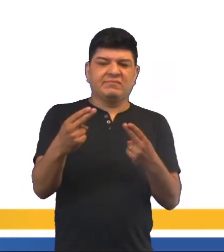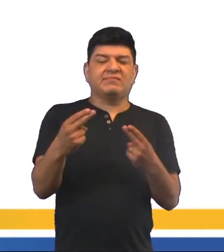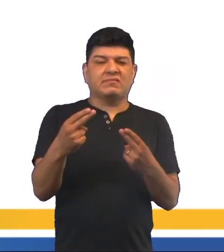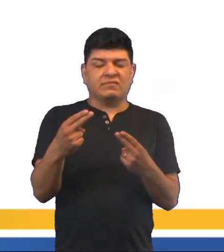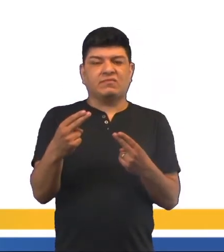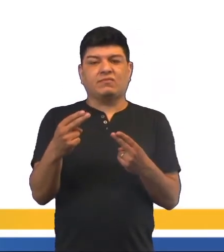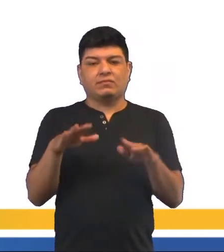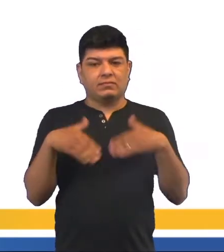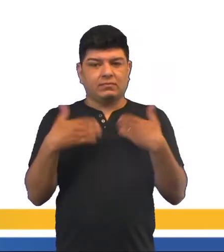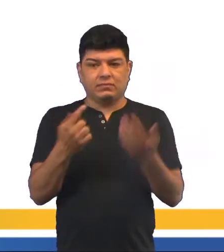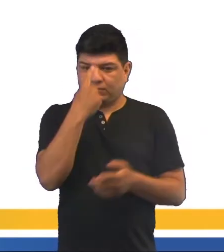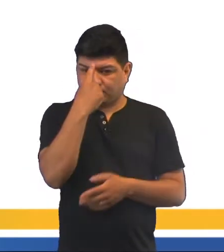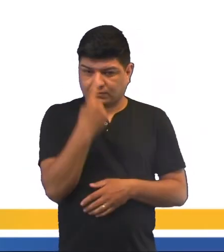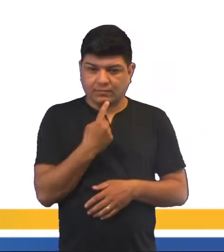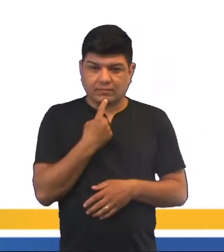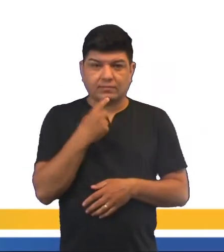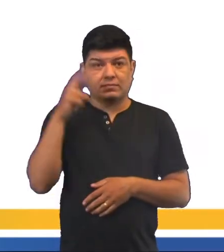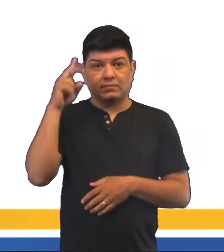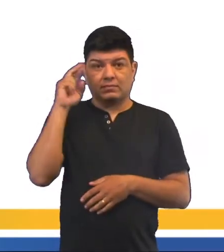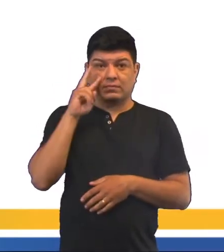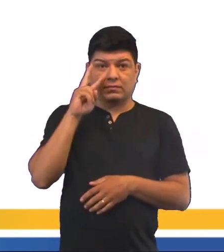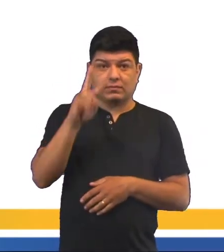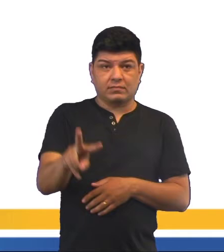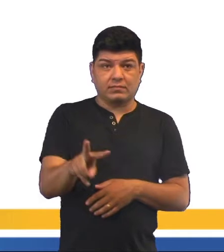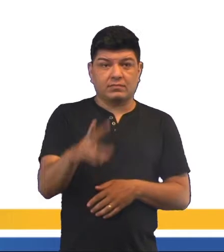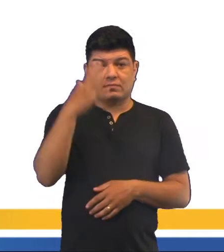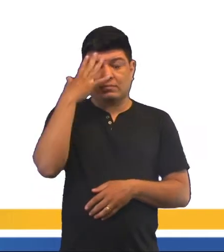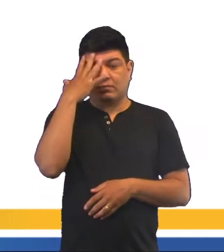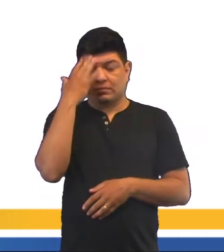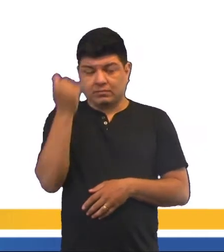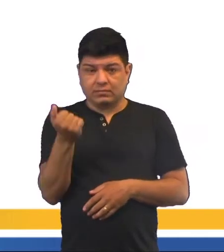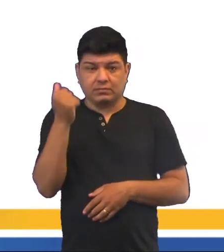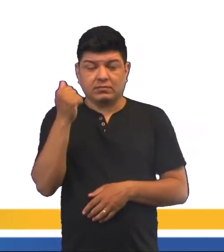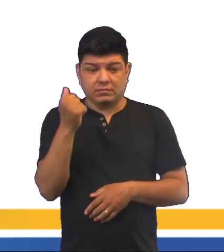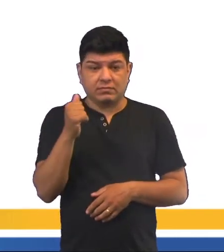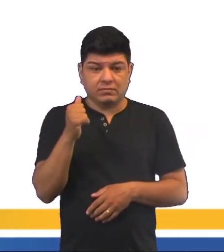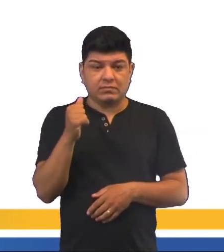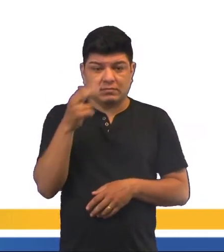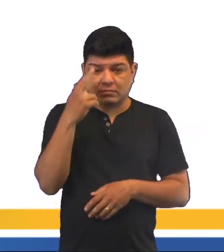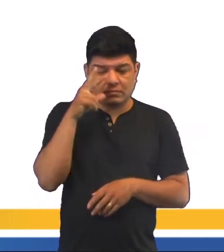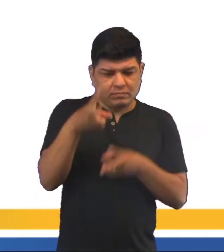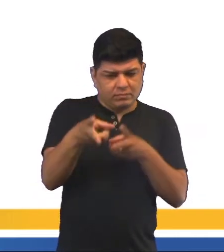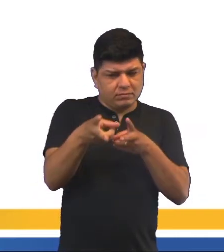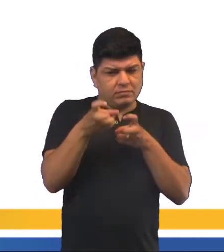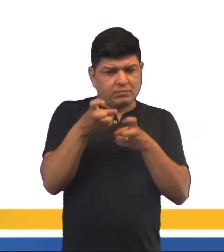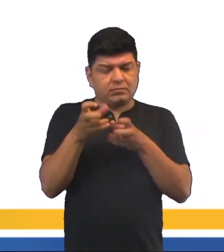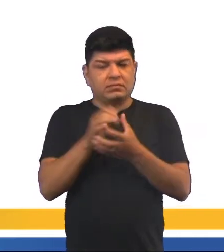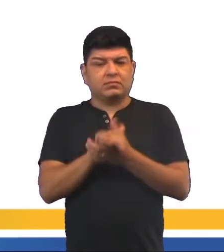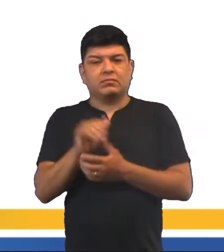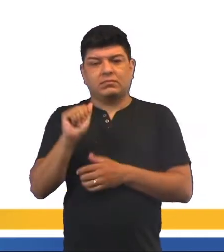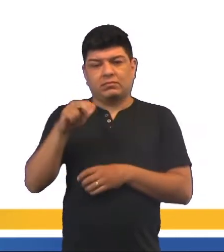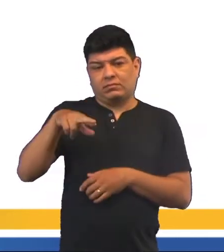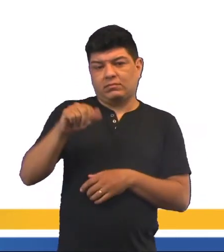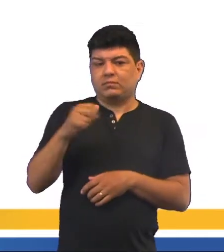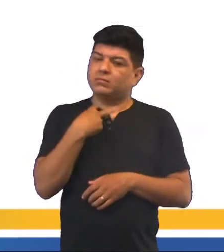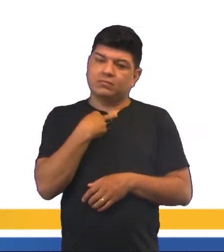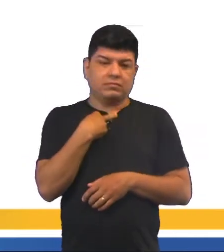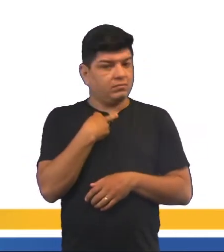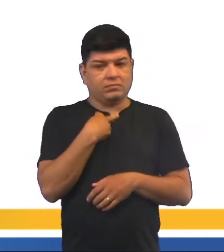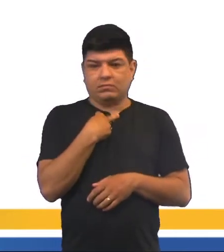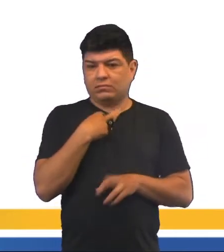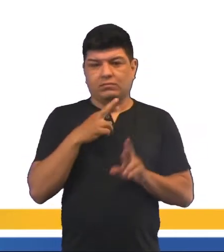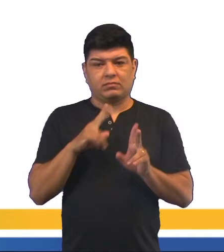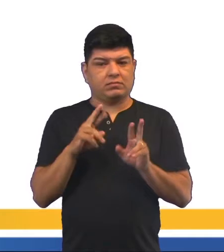semelhante. Então, qual dessas figuras, só em olhar, a gente já identifica, não identifica? A da Ana não pode ser,